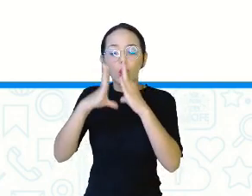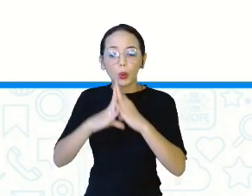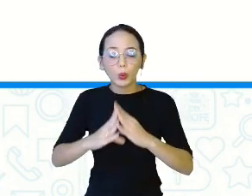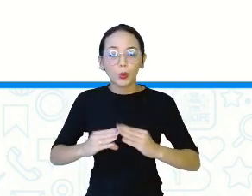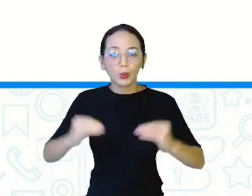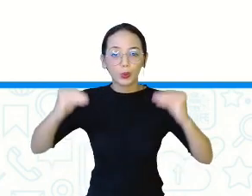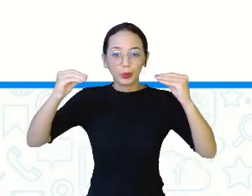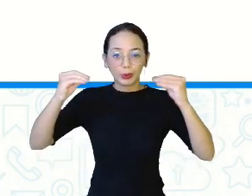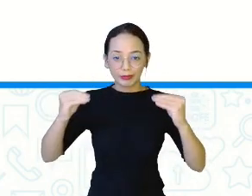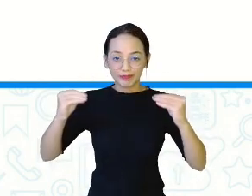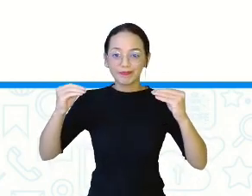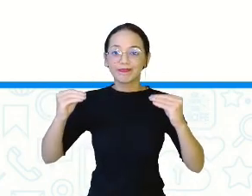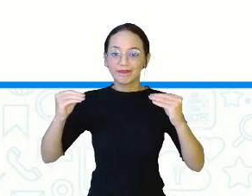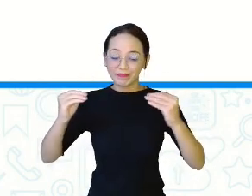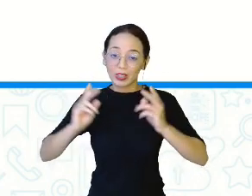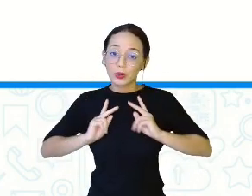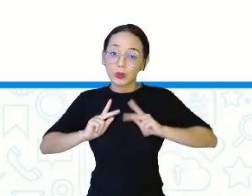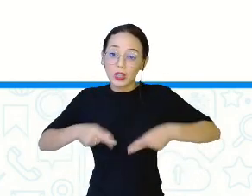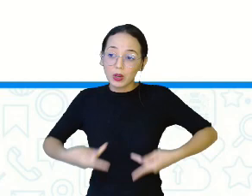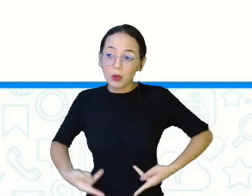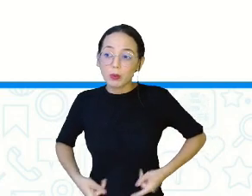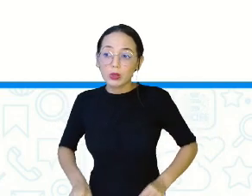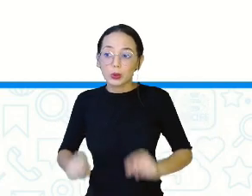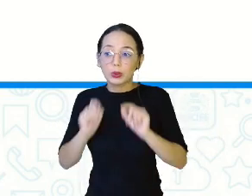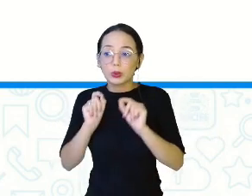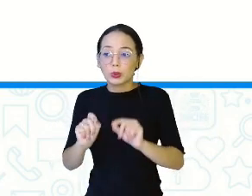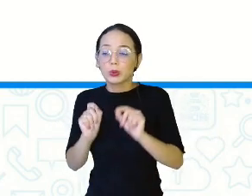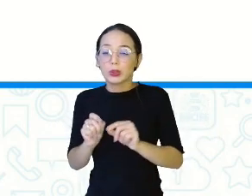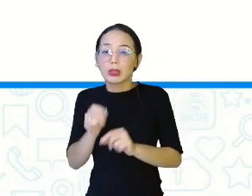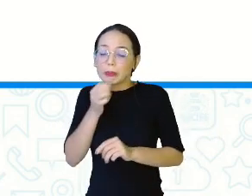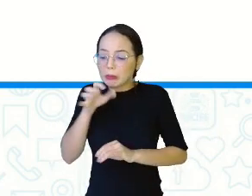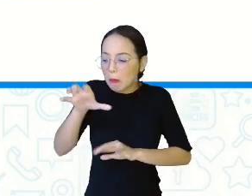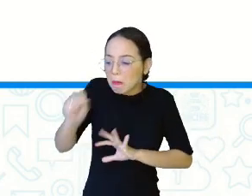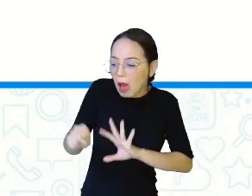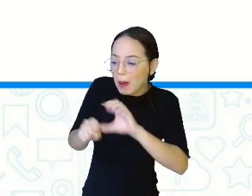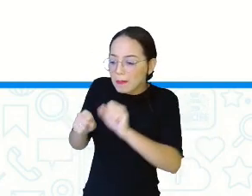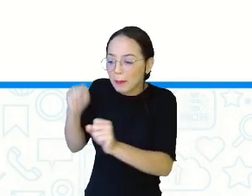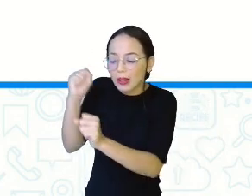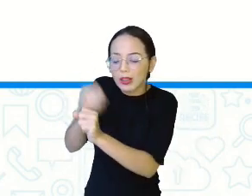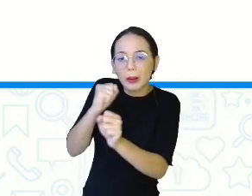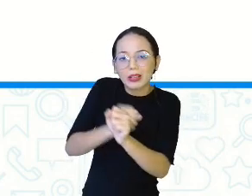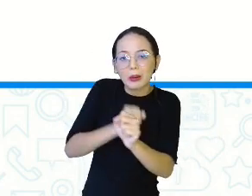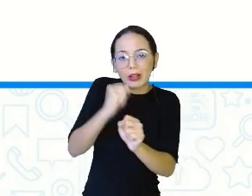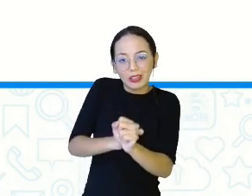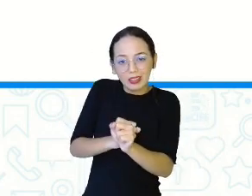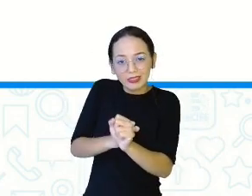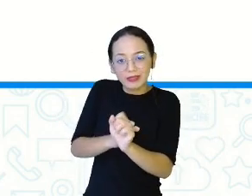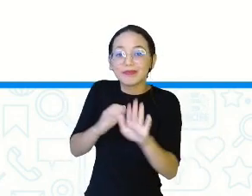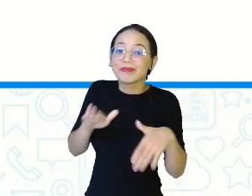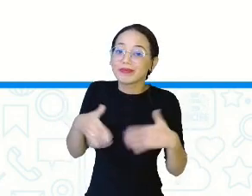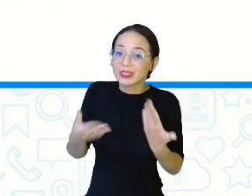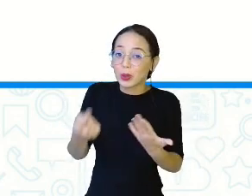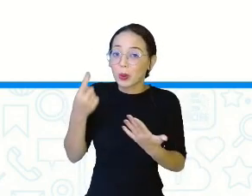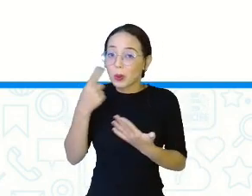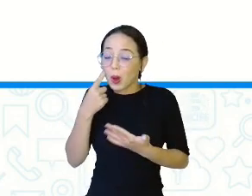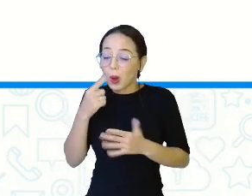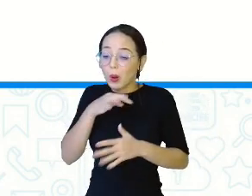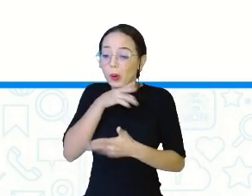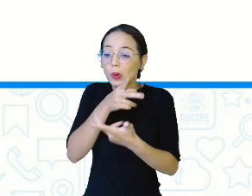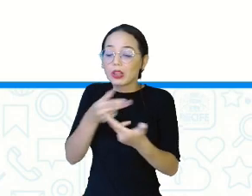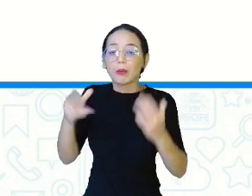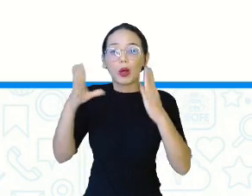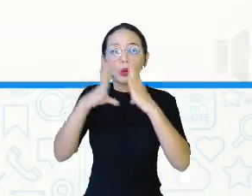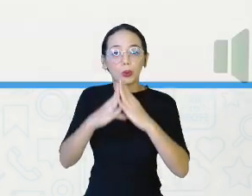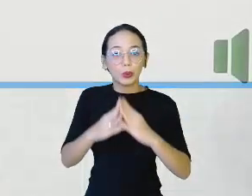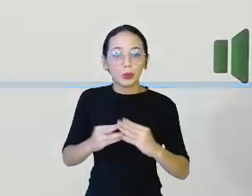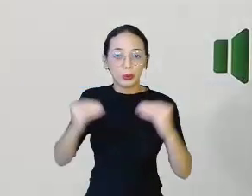acabando, ou seja, o ser humano ele vai fazendo a caça e aquele animal, com o passar do tempo, ele pode vir a